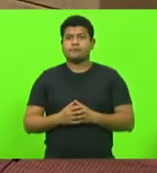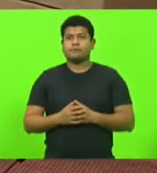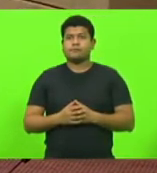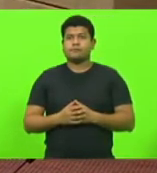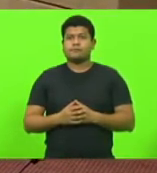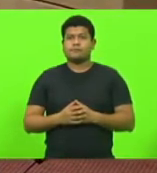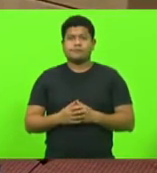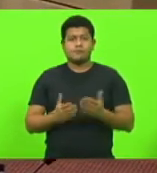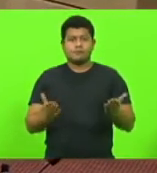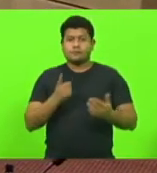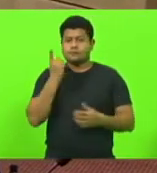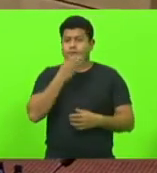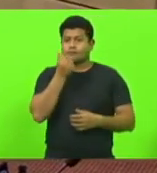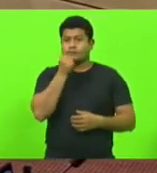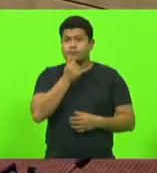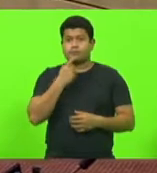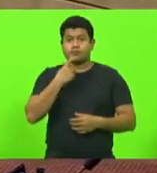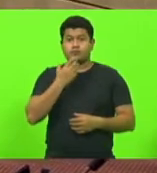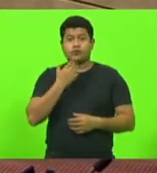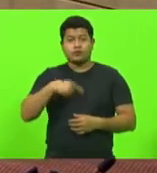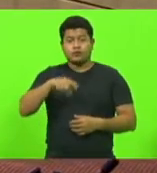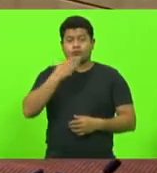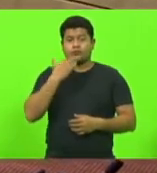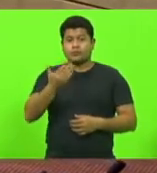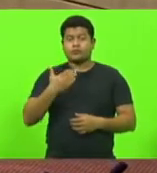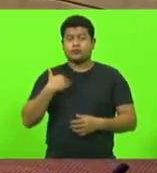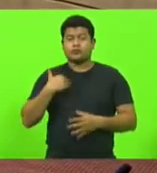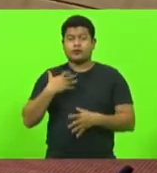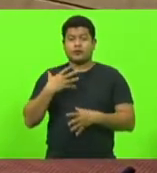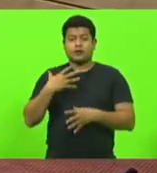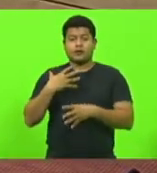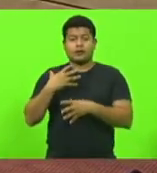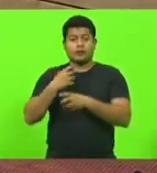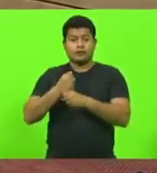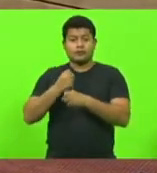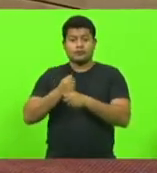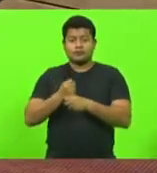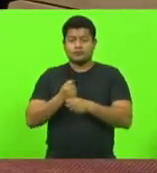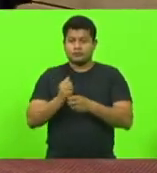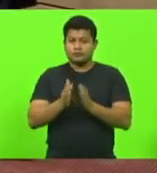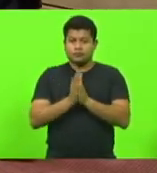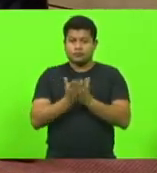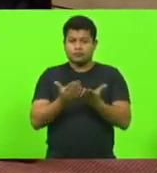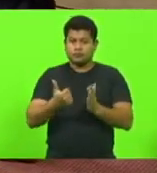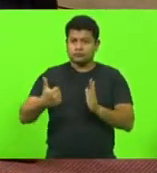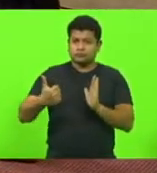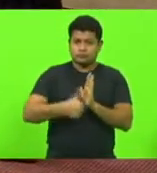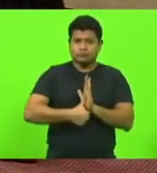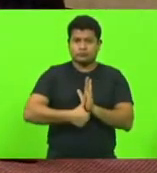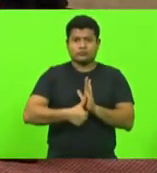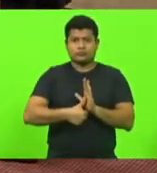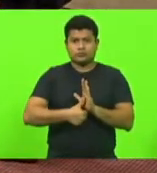Senhoras e senhores deputados, estamos solicitando verificação de quórum, por gentileza, registrem a verificação.